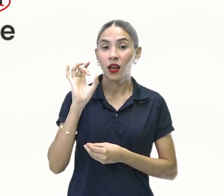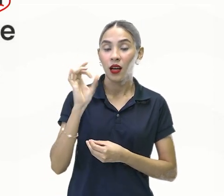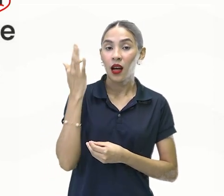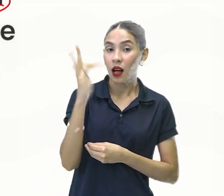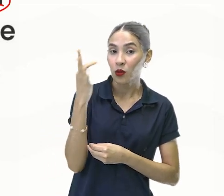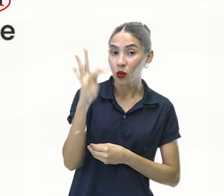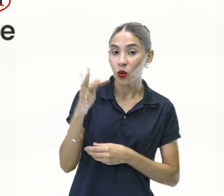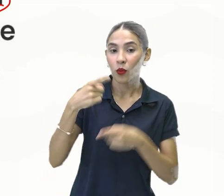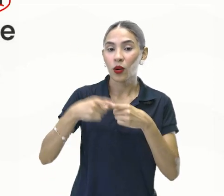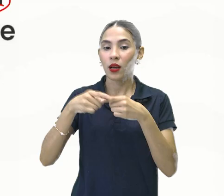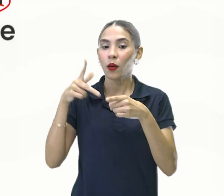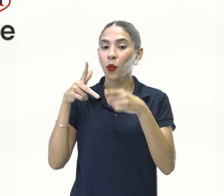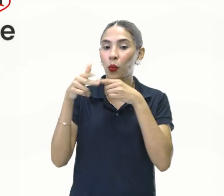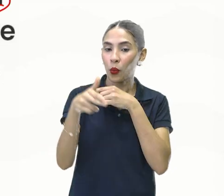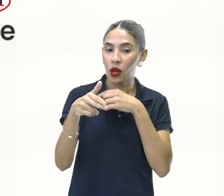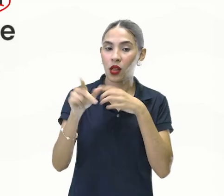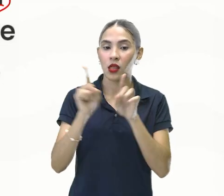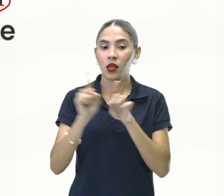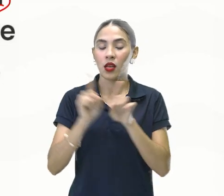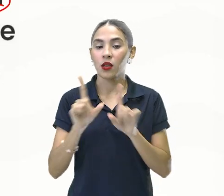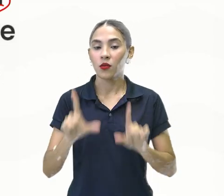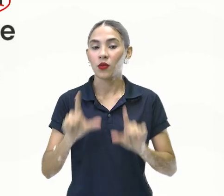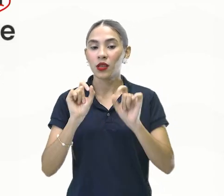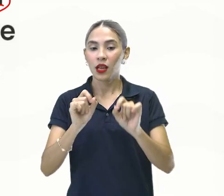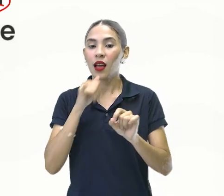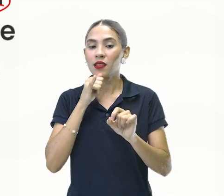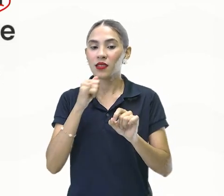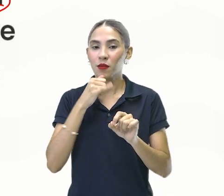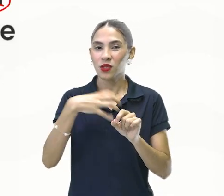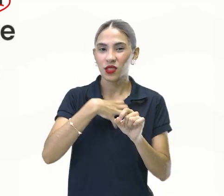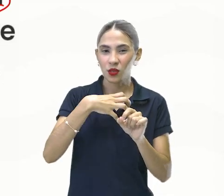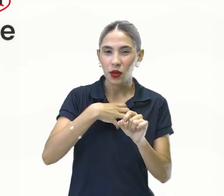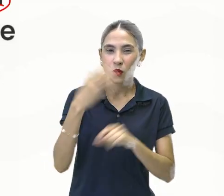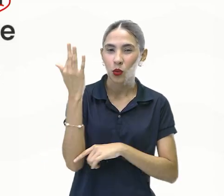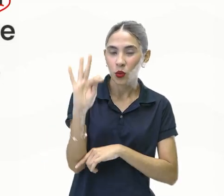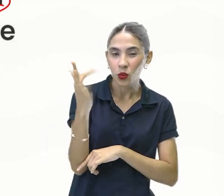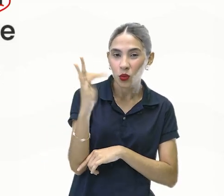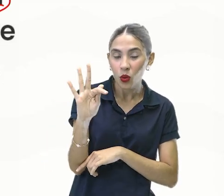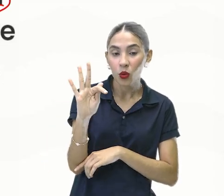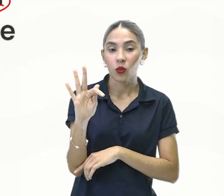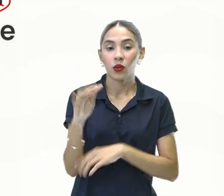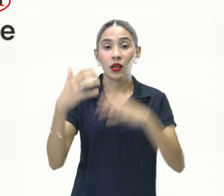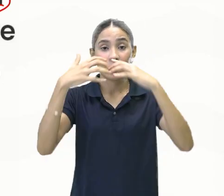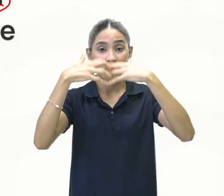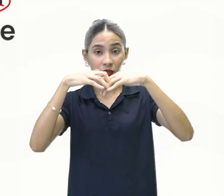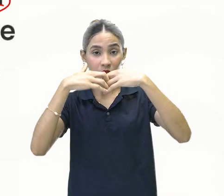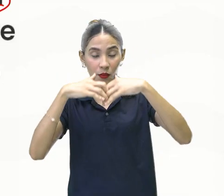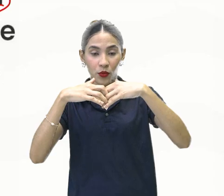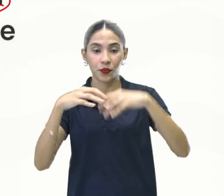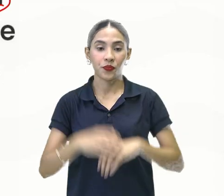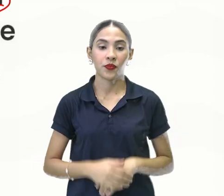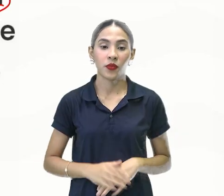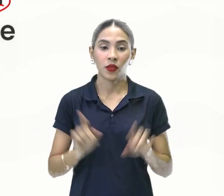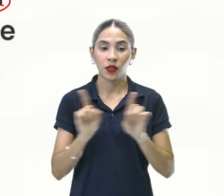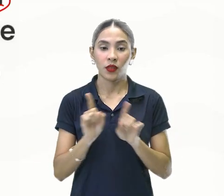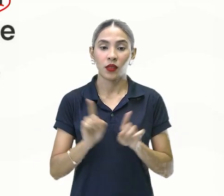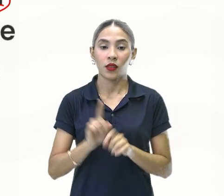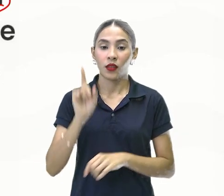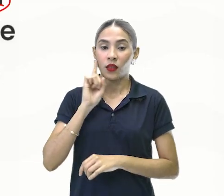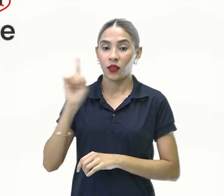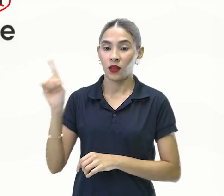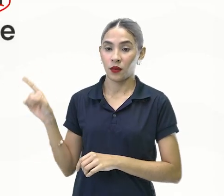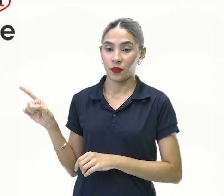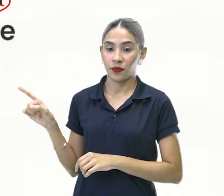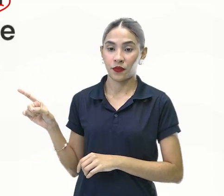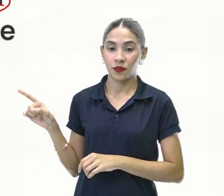bloqueia, né? Ele age, ele trabalha bloqueando os sinais de dor no cérebro e nos nervos. It is